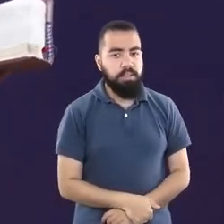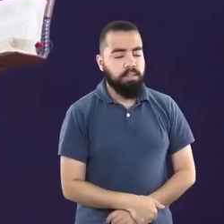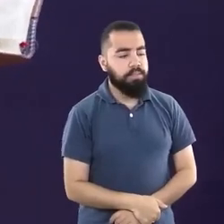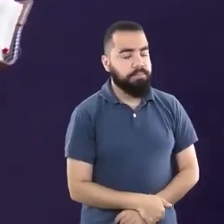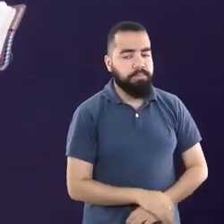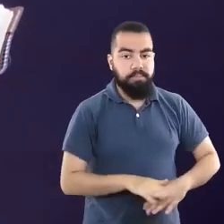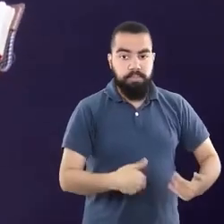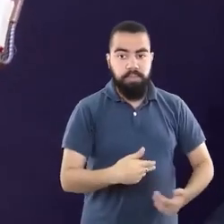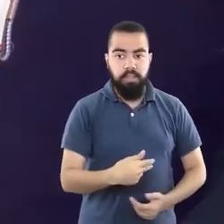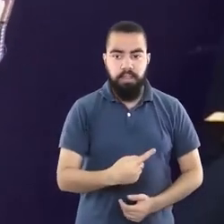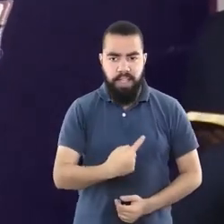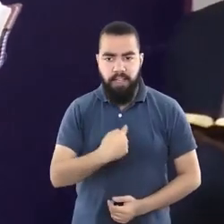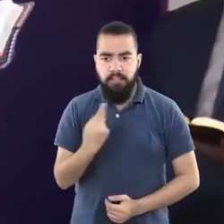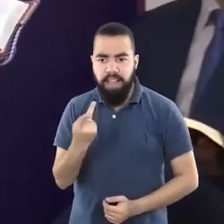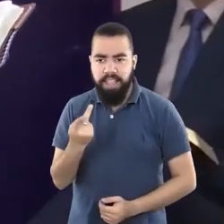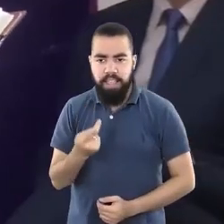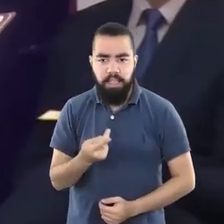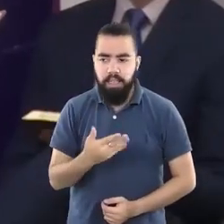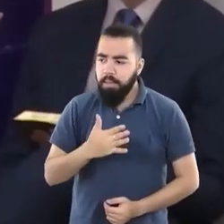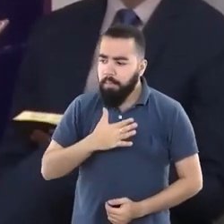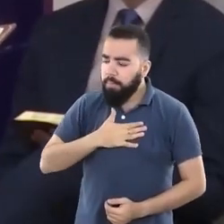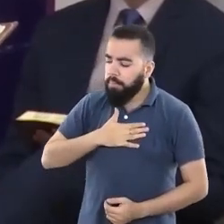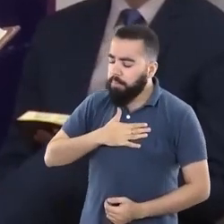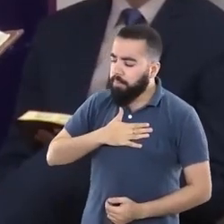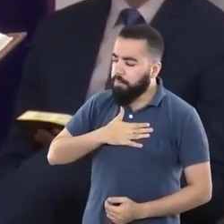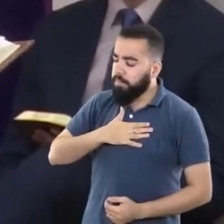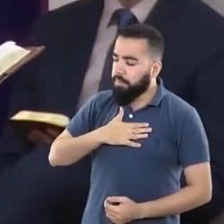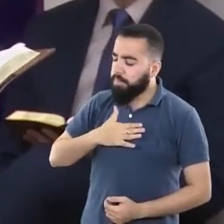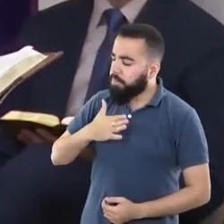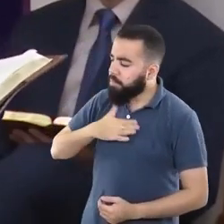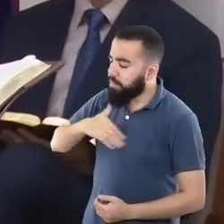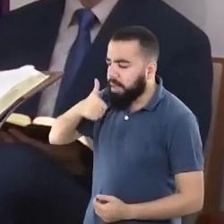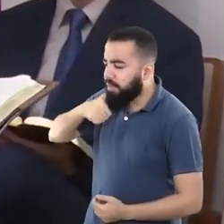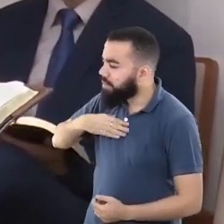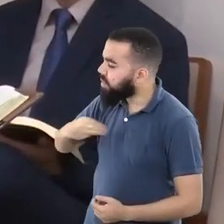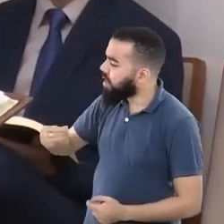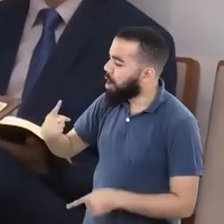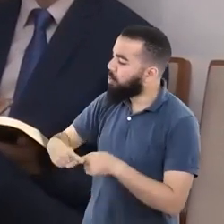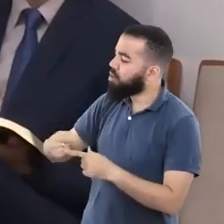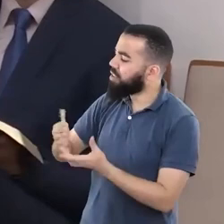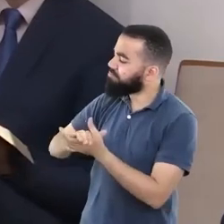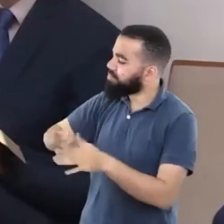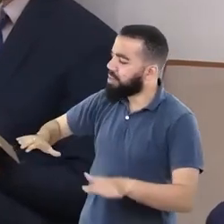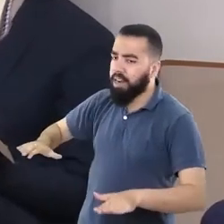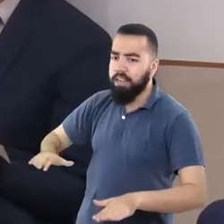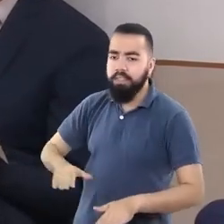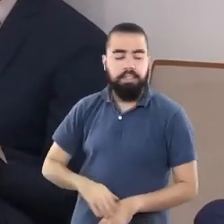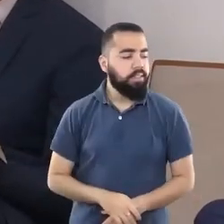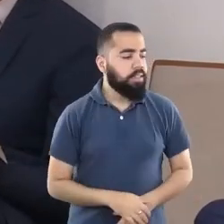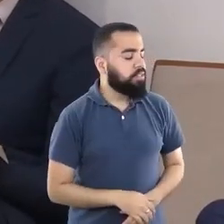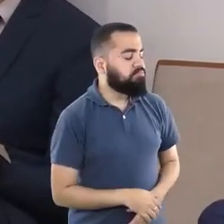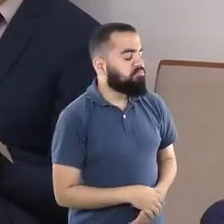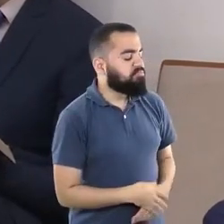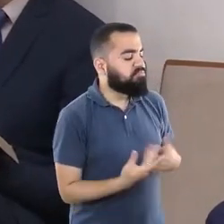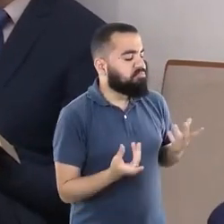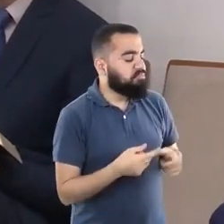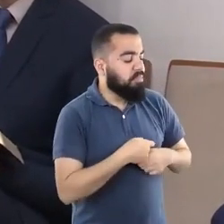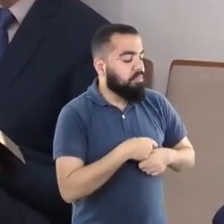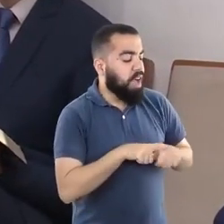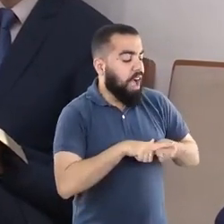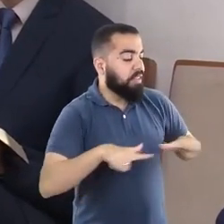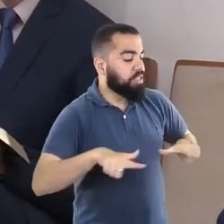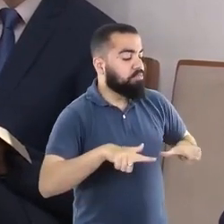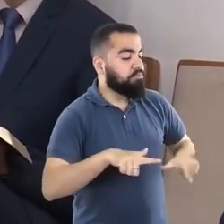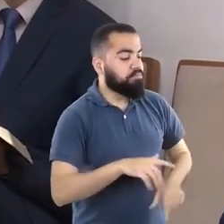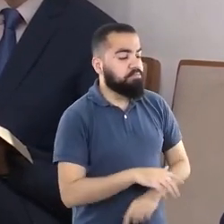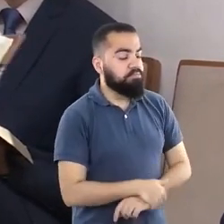E eu falei: minha filha, por que você vai divorciar? Ela respondeu assim para mim: secou. Se